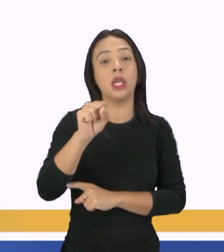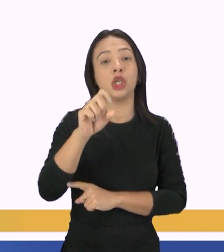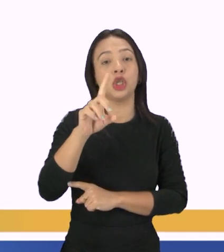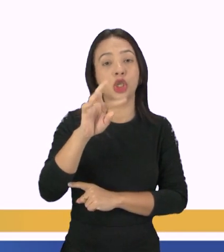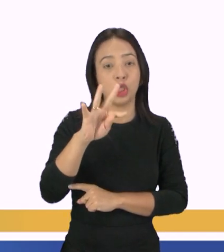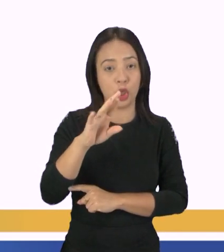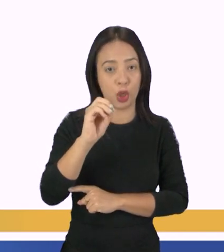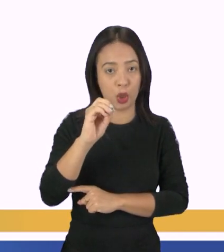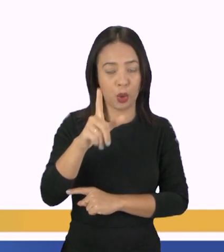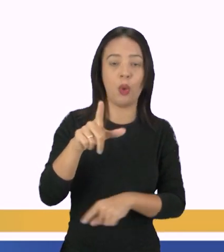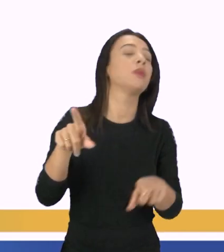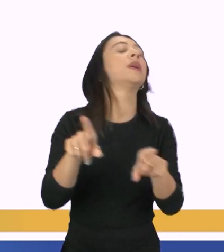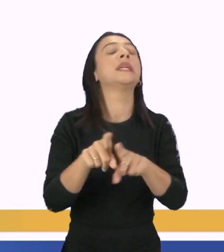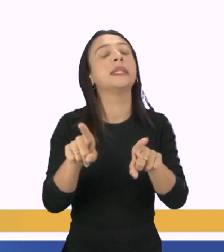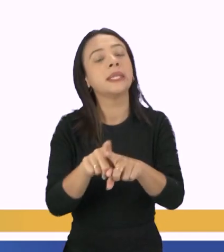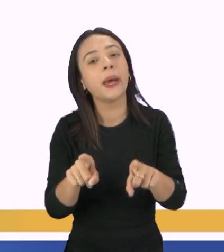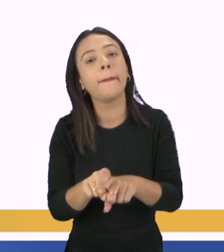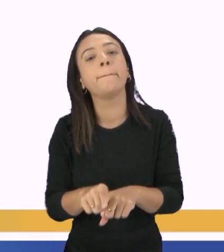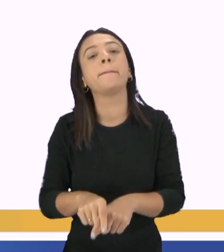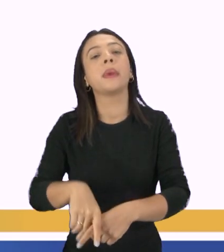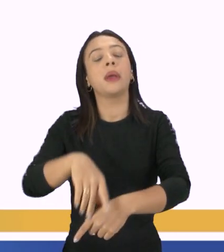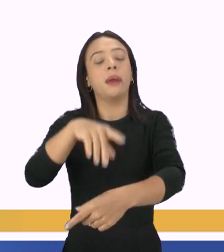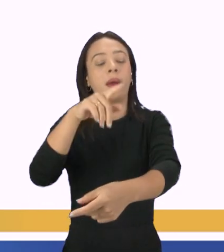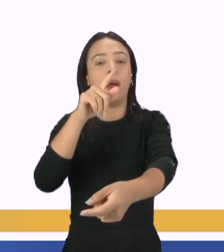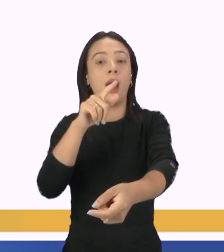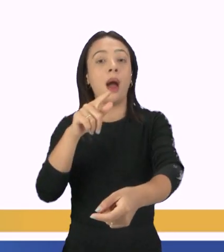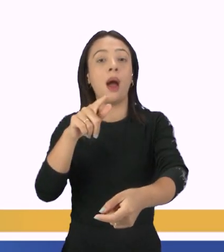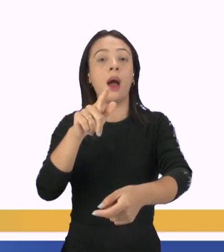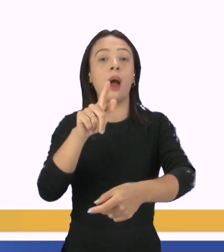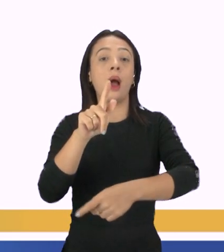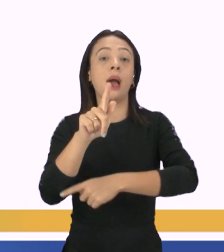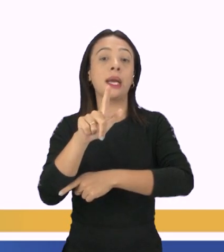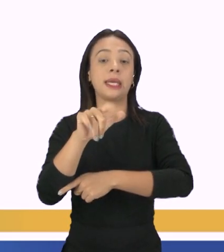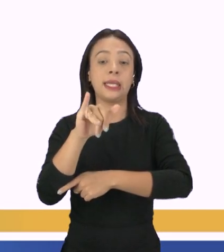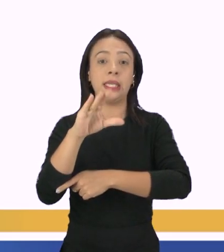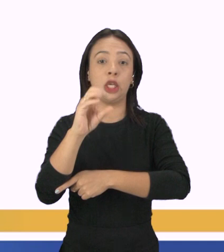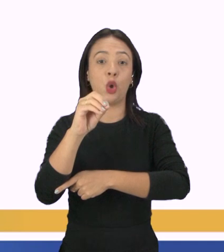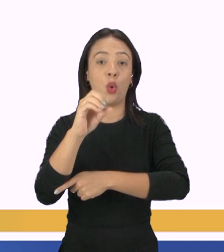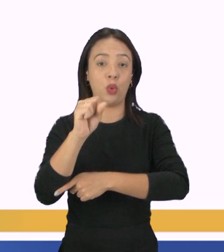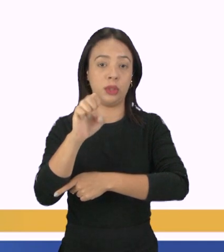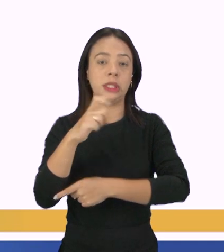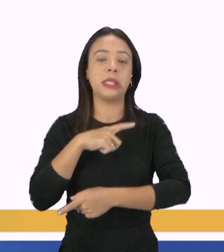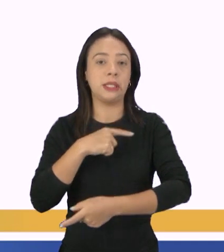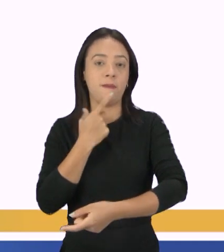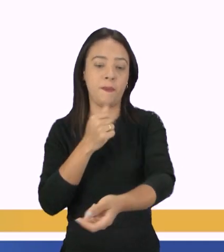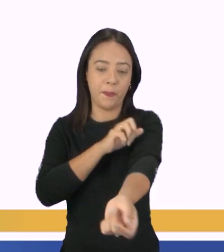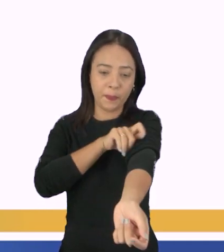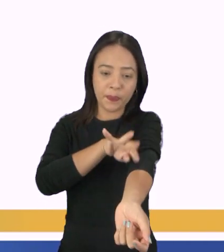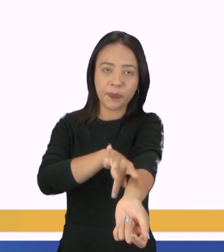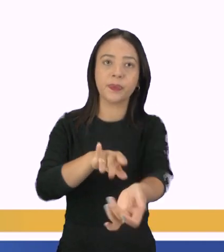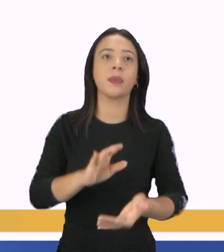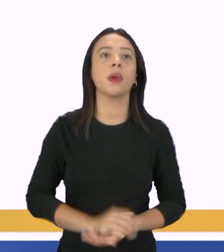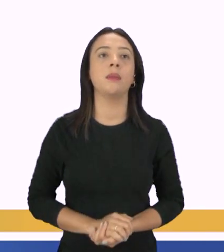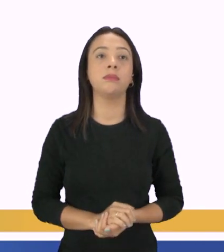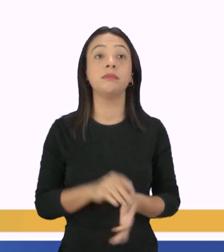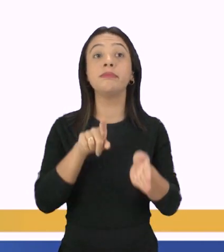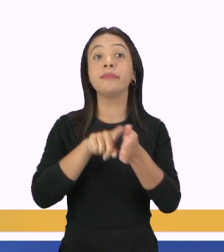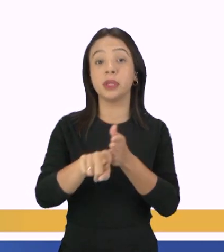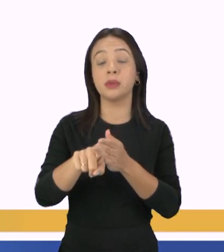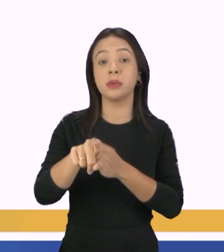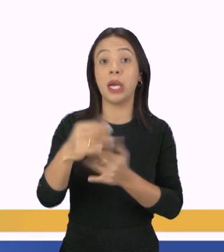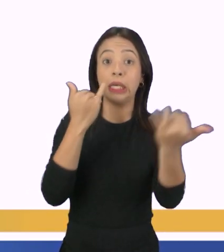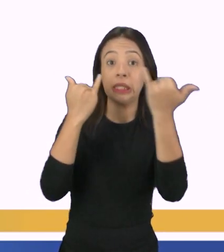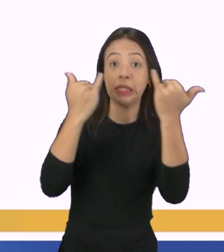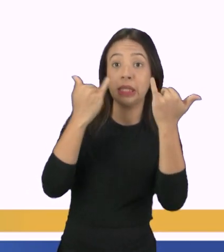no sangue. Tá? A fonte é da Nova Vida, revista Época. A pergunta é: as ideias veiculadas